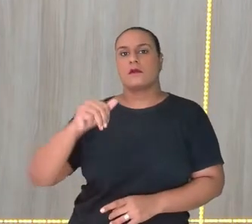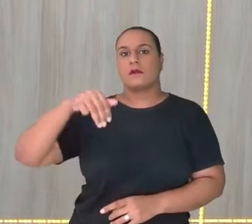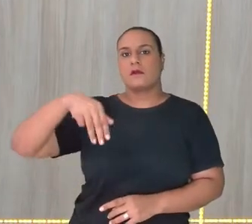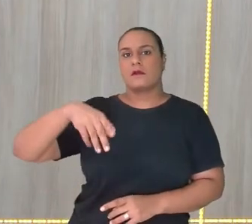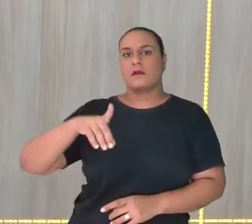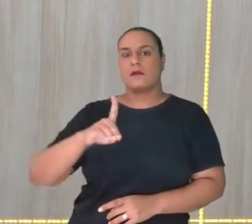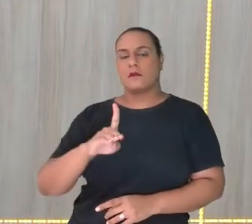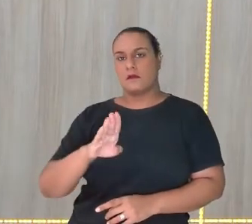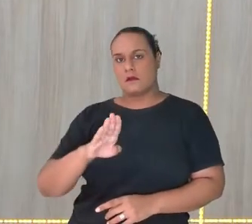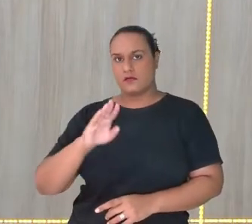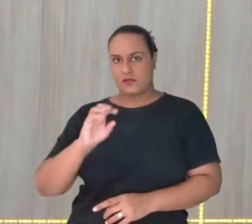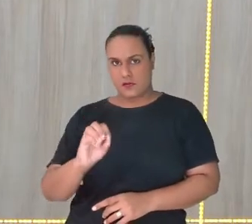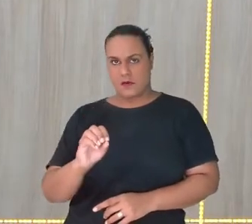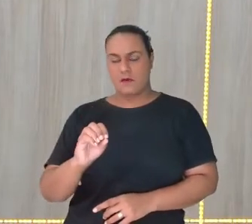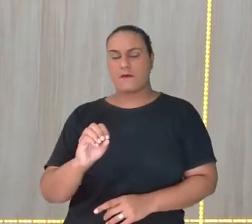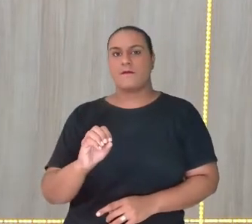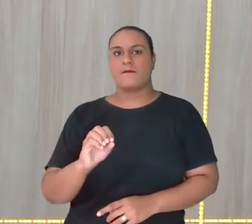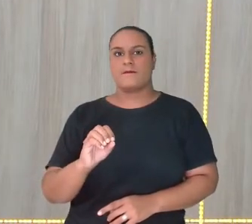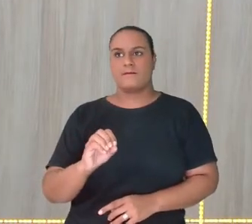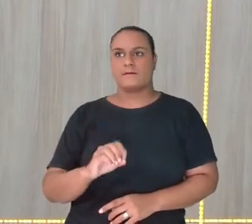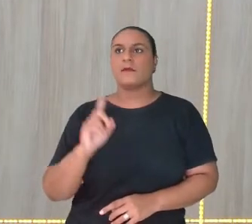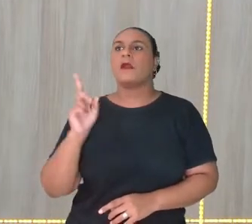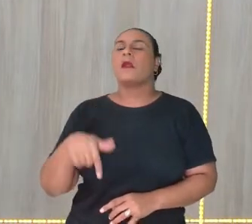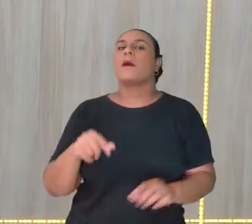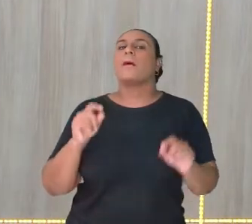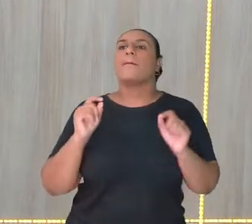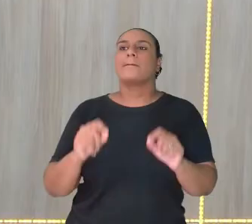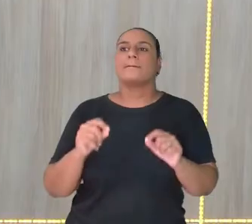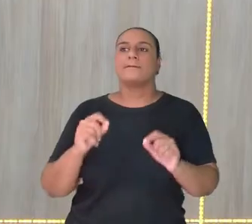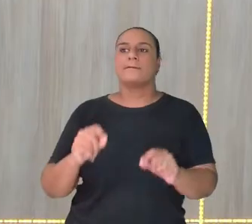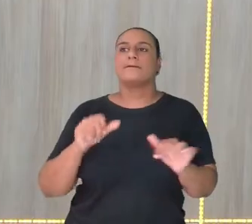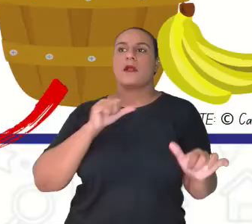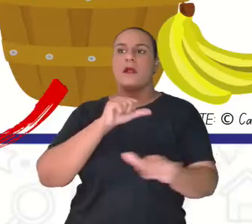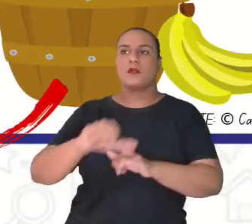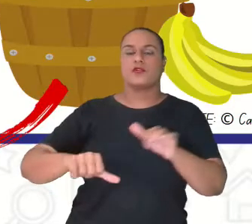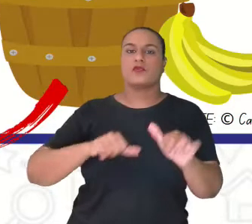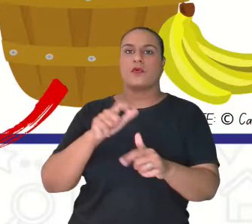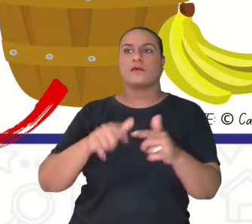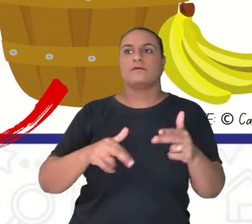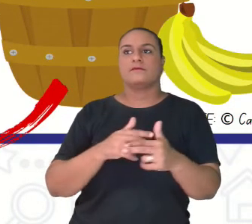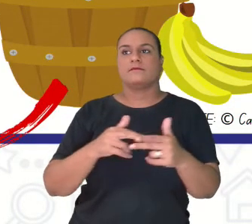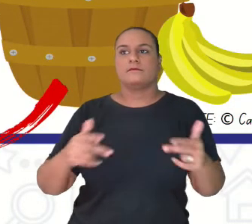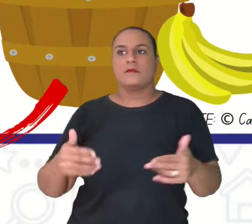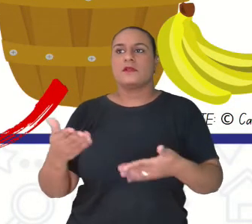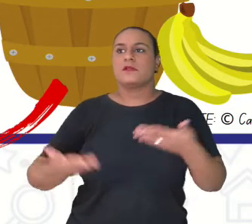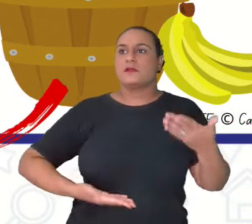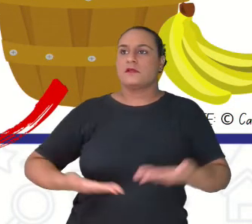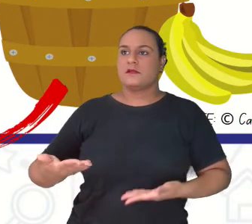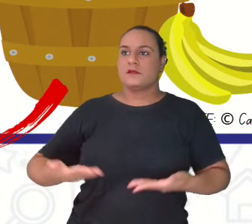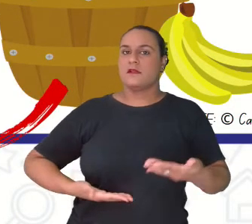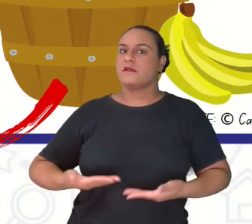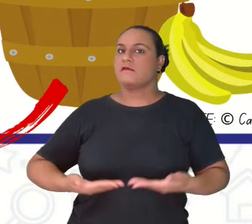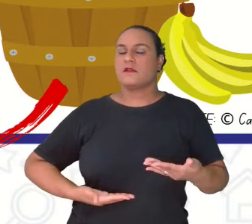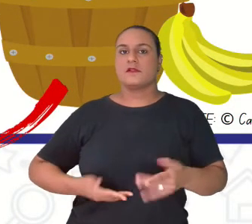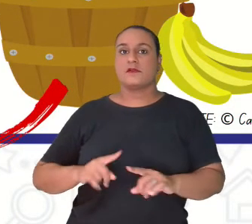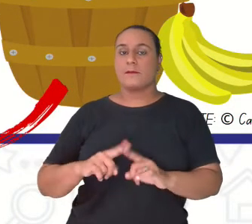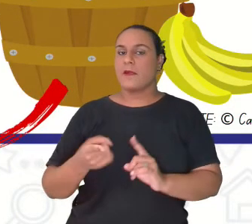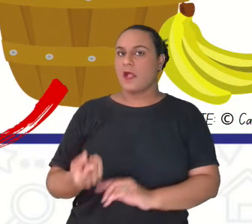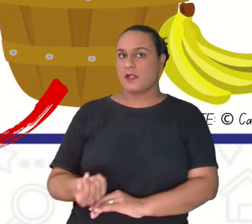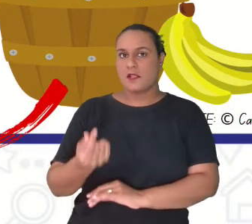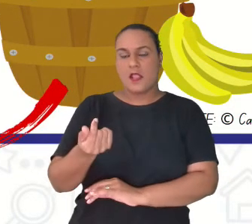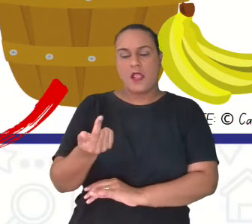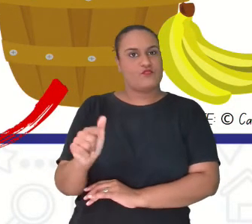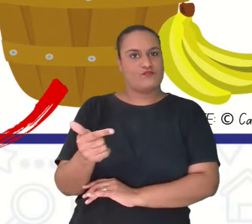gente chama de escambo, que era o quê? A troca de mercadorias e serviços sem fazer uso